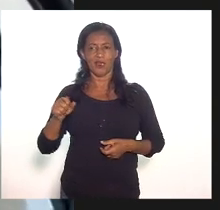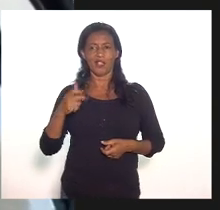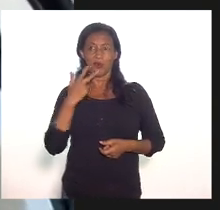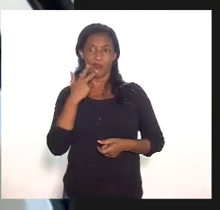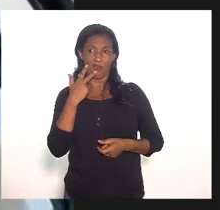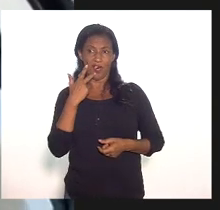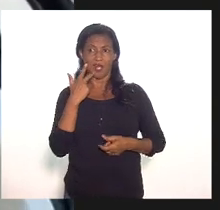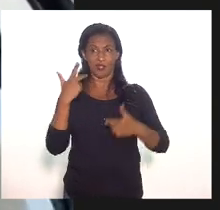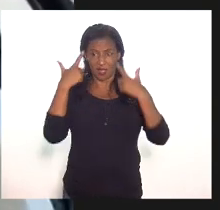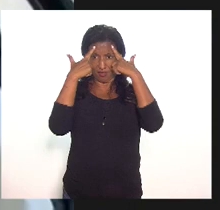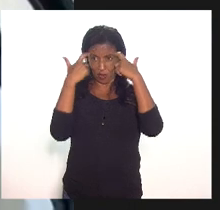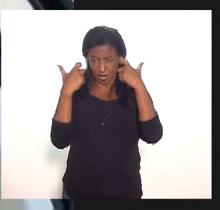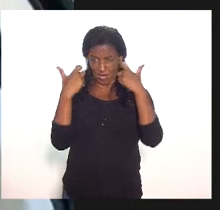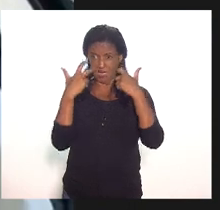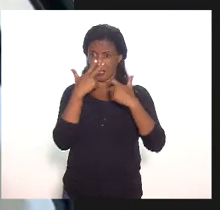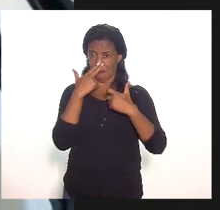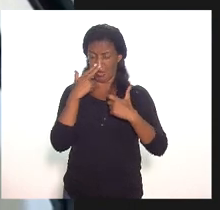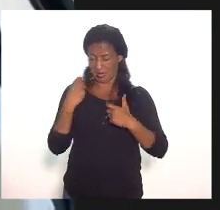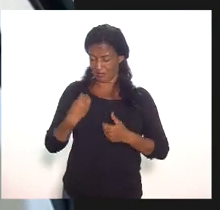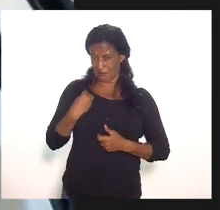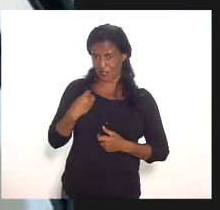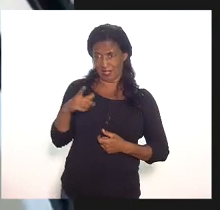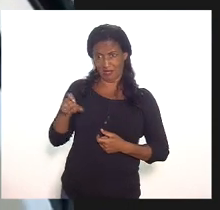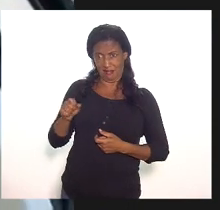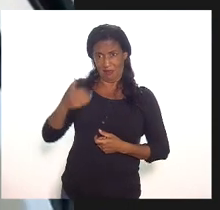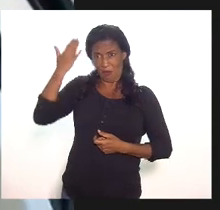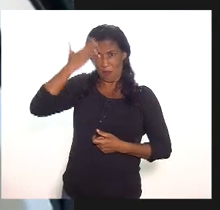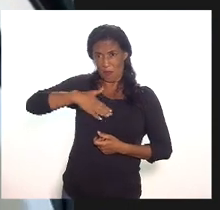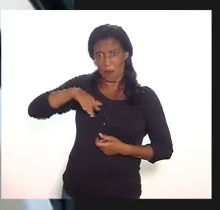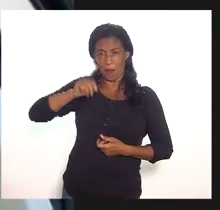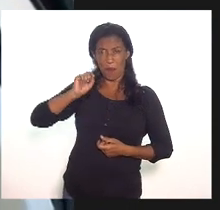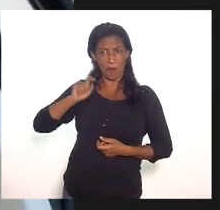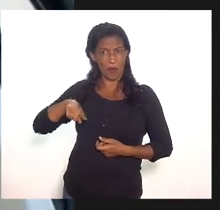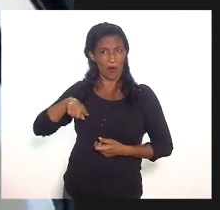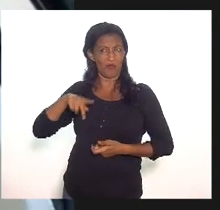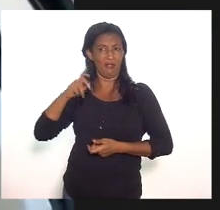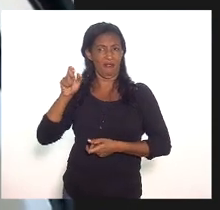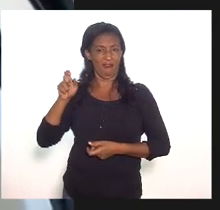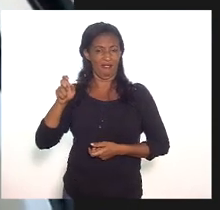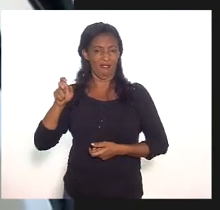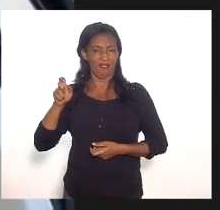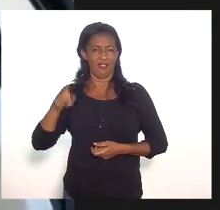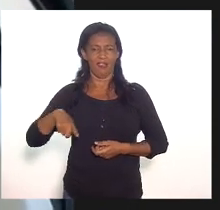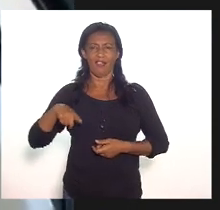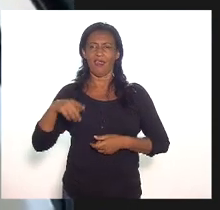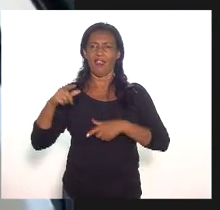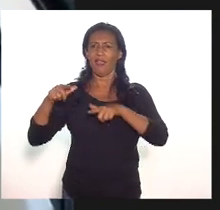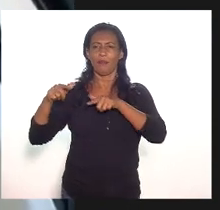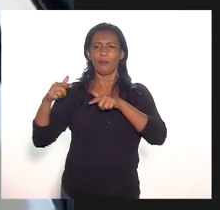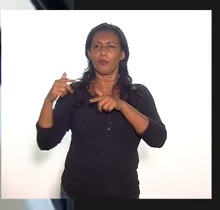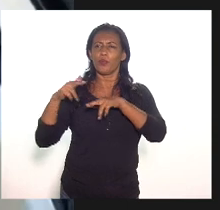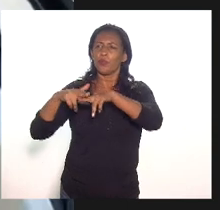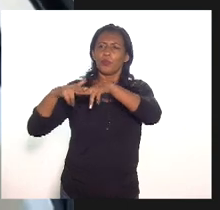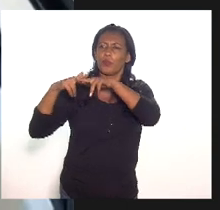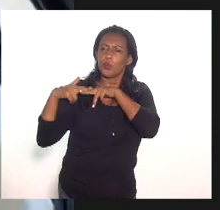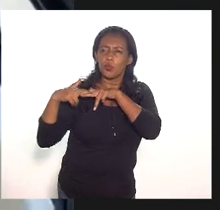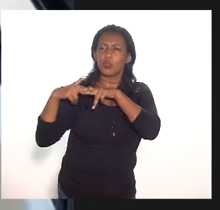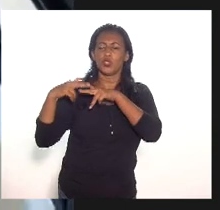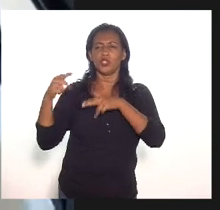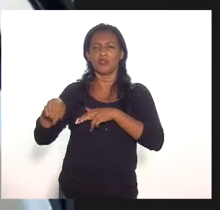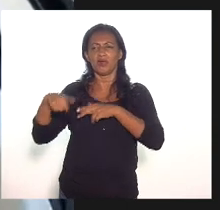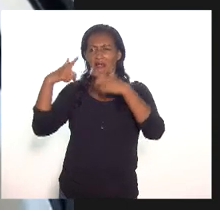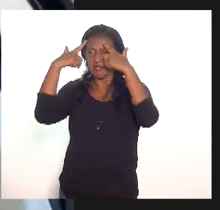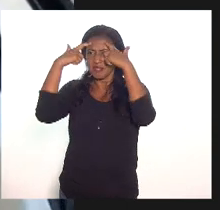homossexualidade, sem qualquer comprovação de que isso é, de fato, um elemento para que ela seja